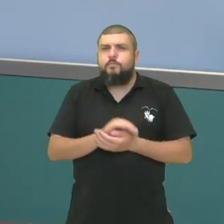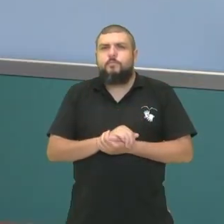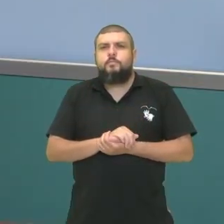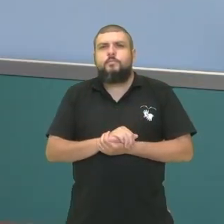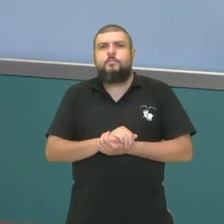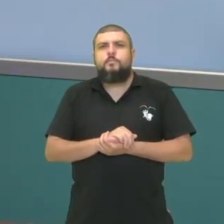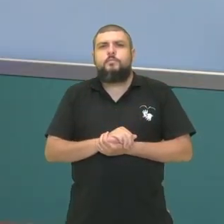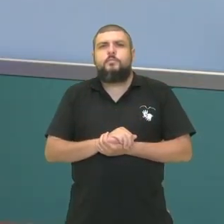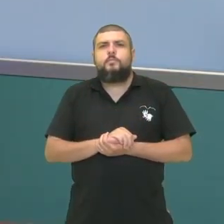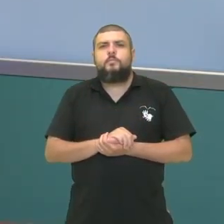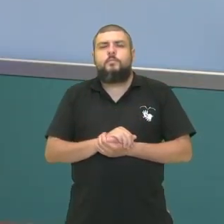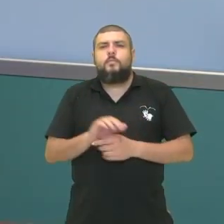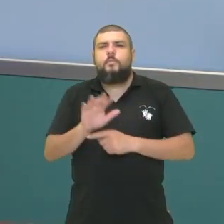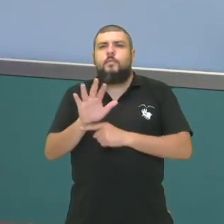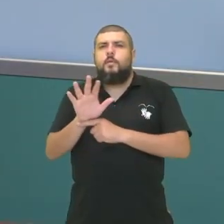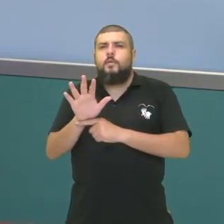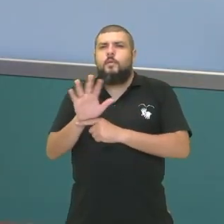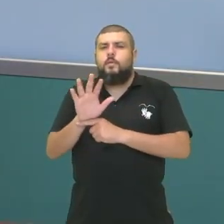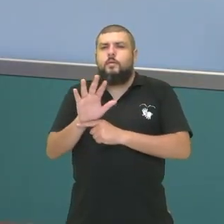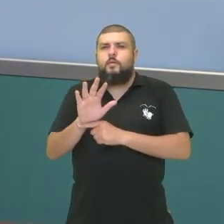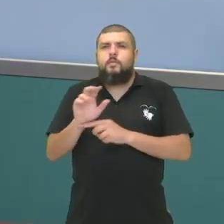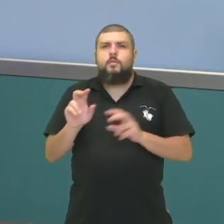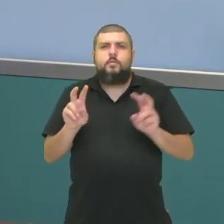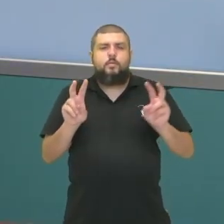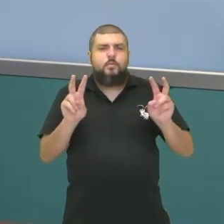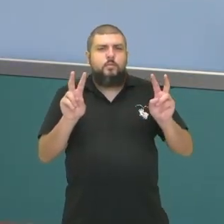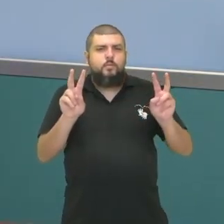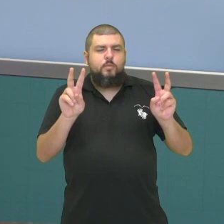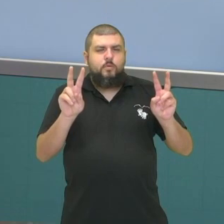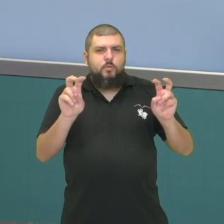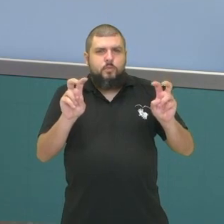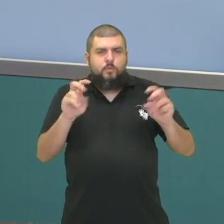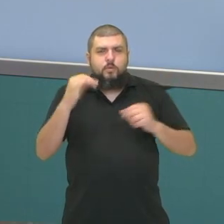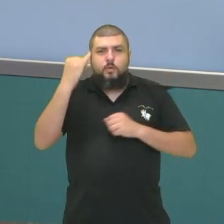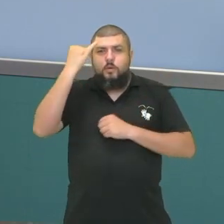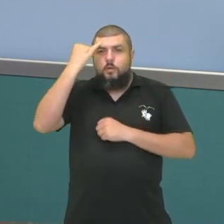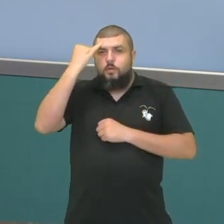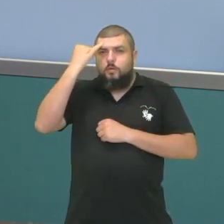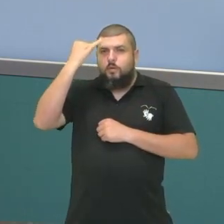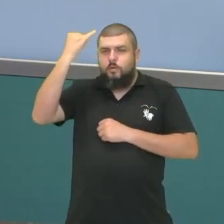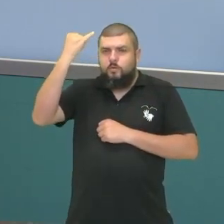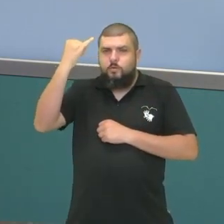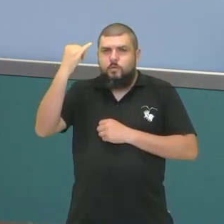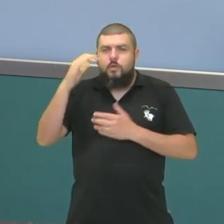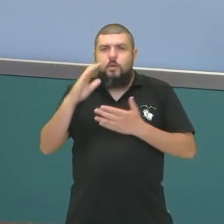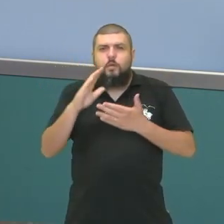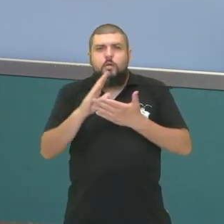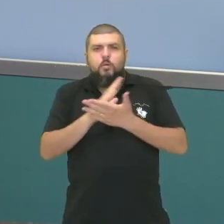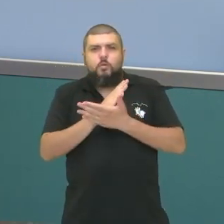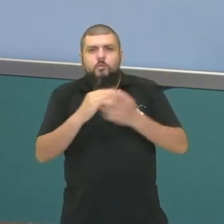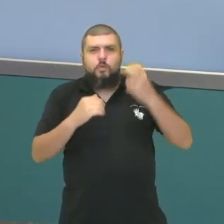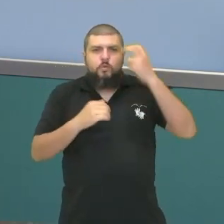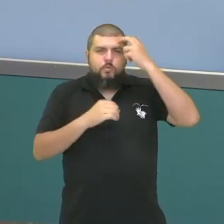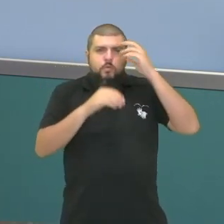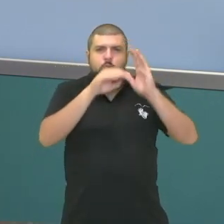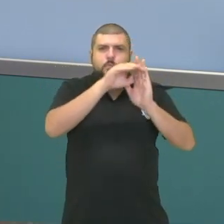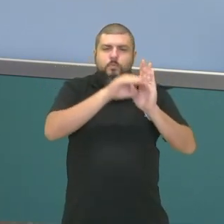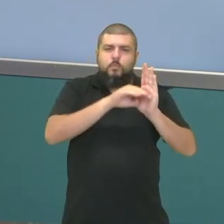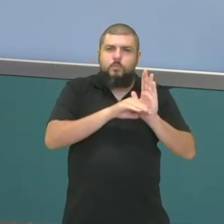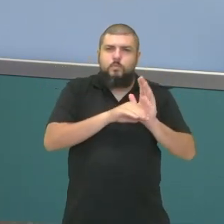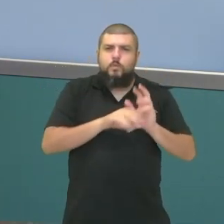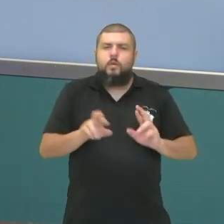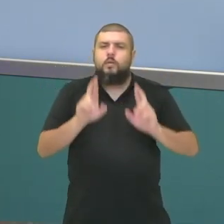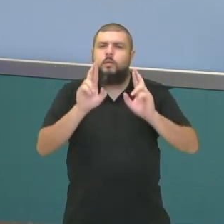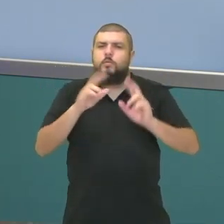nesse vídeo, nós falamos sobre a ideologia nos aspectos culturais. Espero que vocês